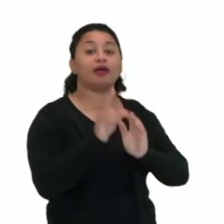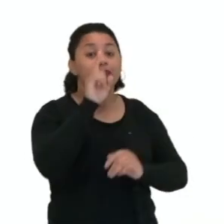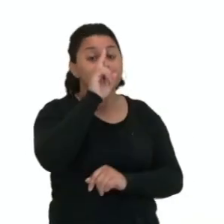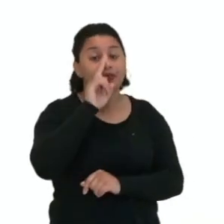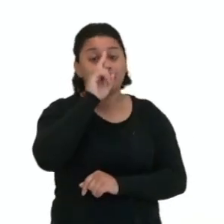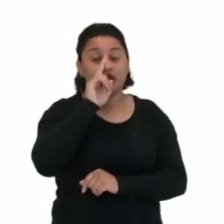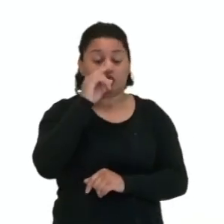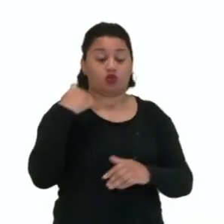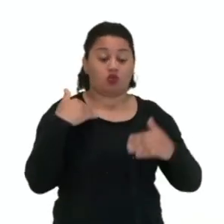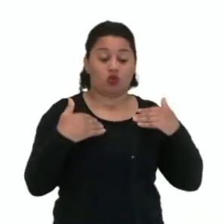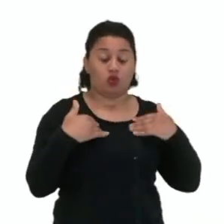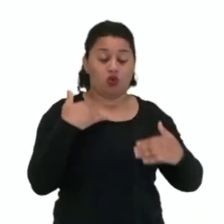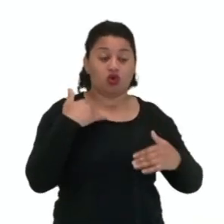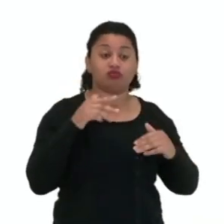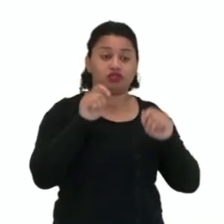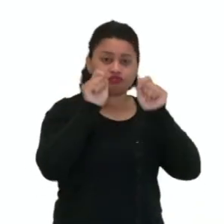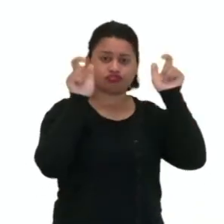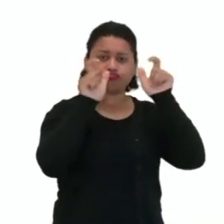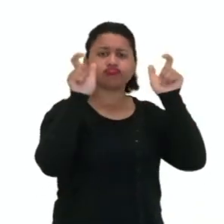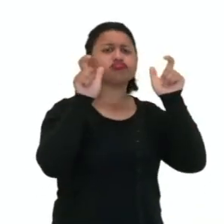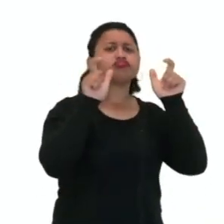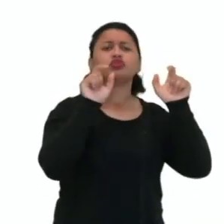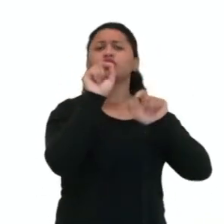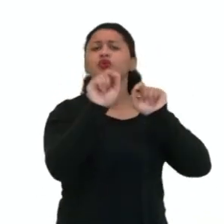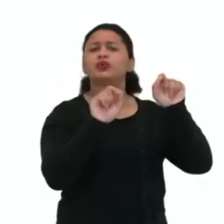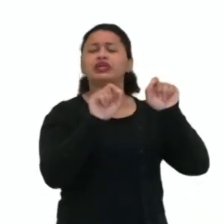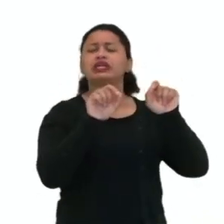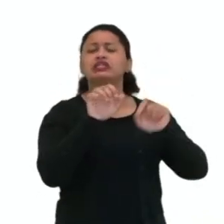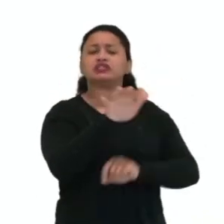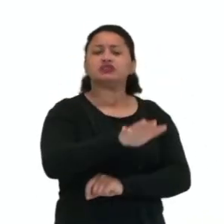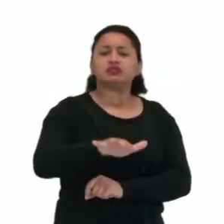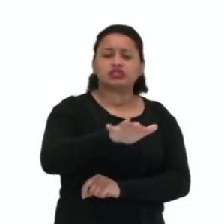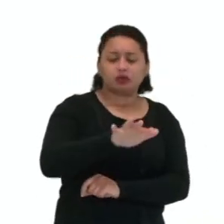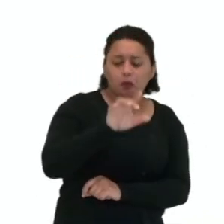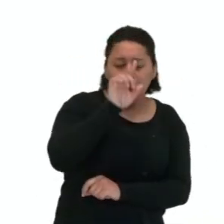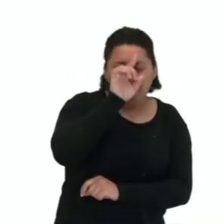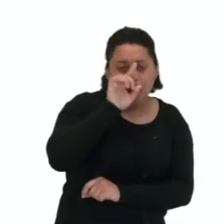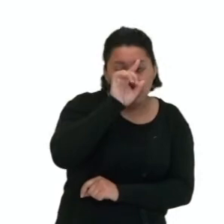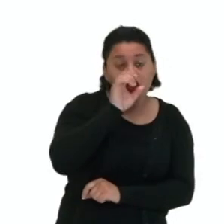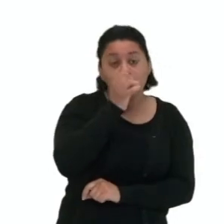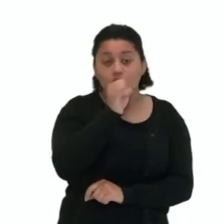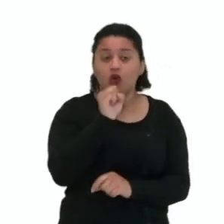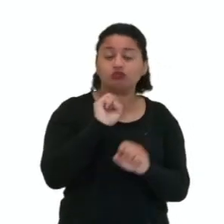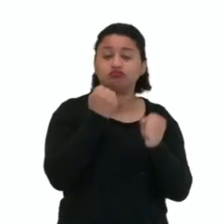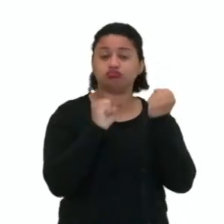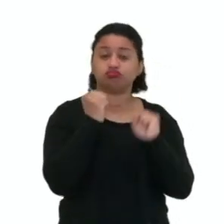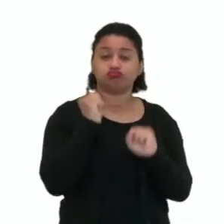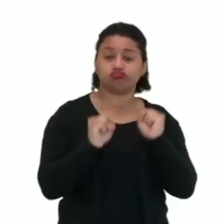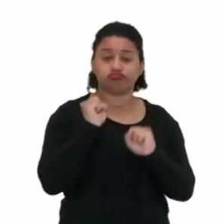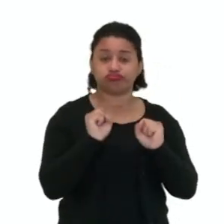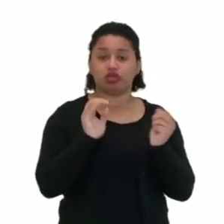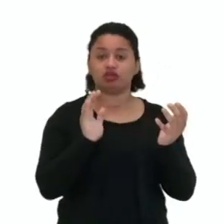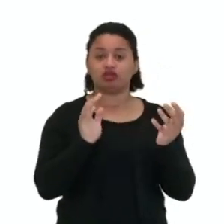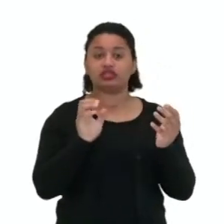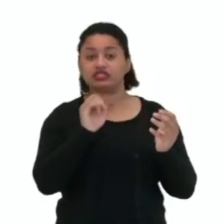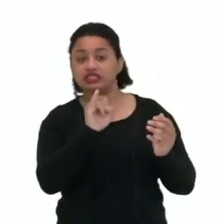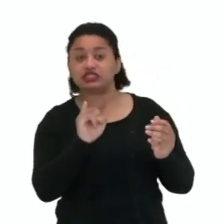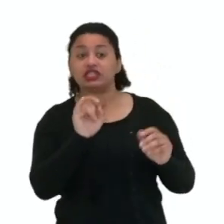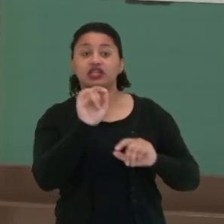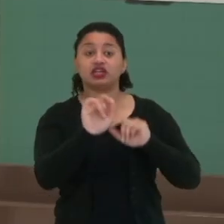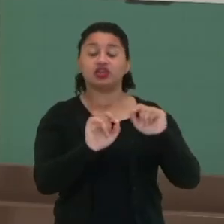em atenção. Que são atividades em situações de perigo ou estresses, quando nós estamos sob efeito